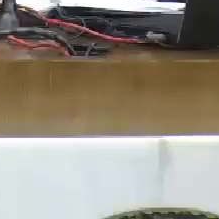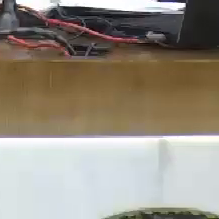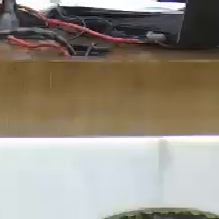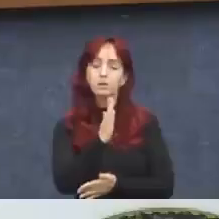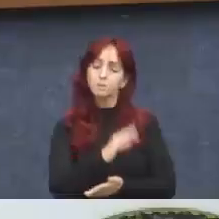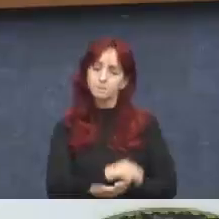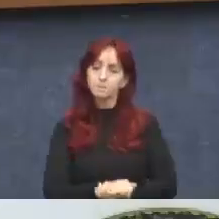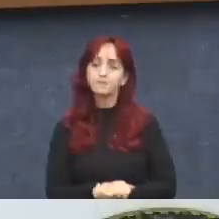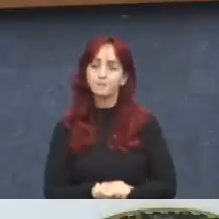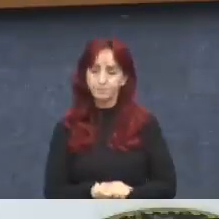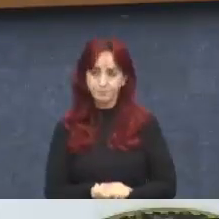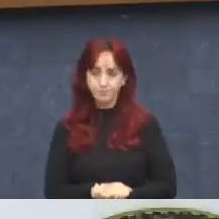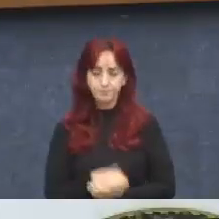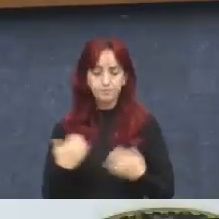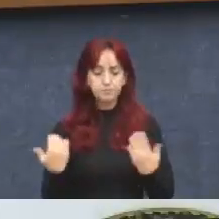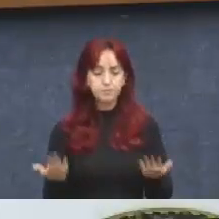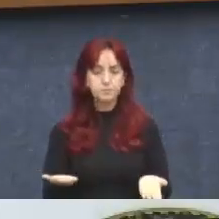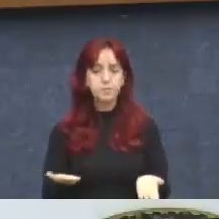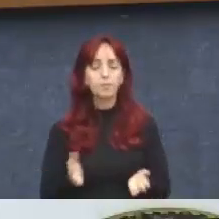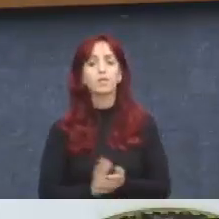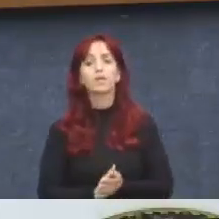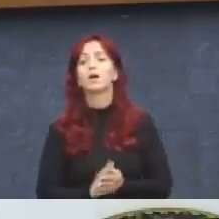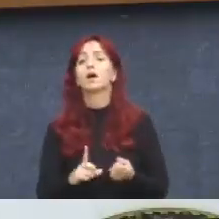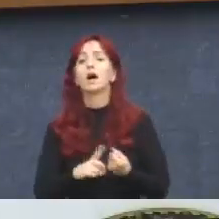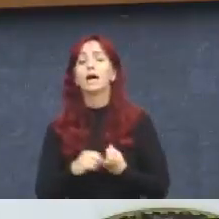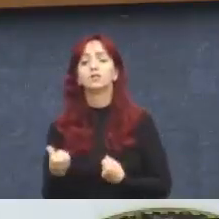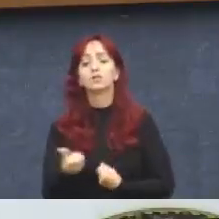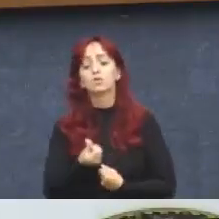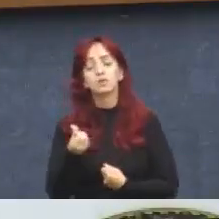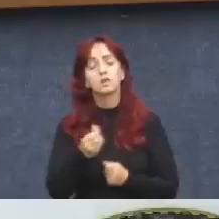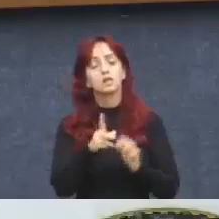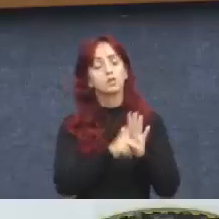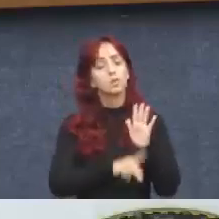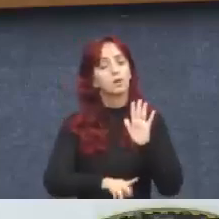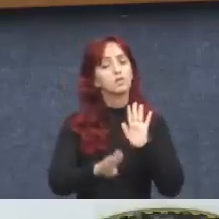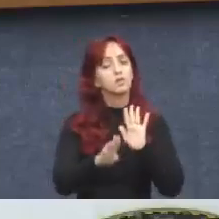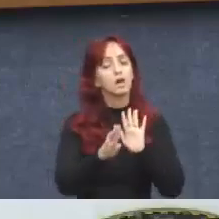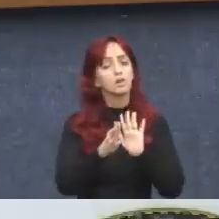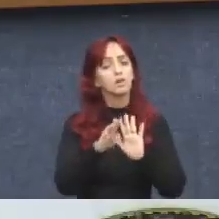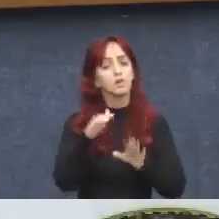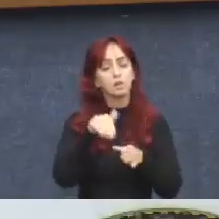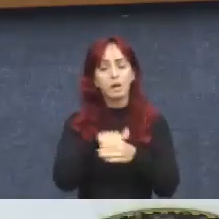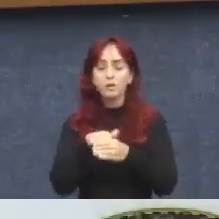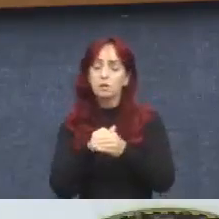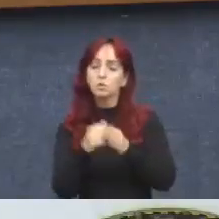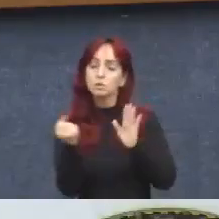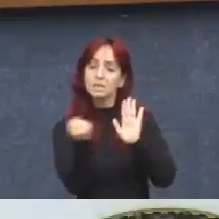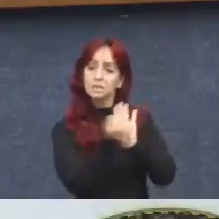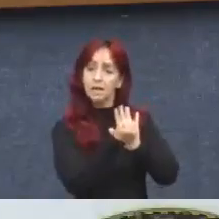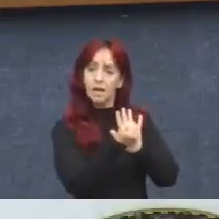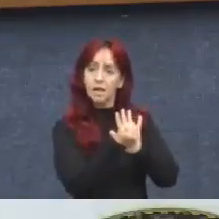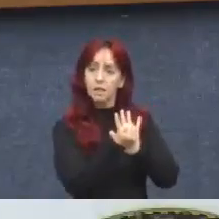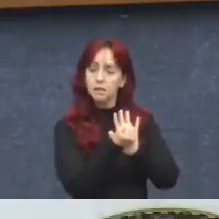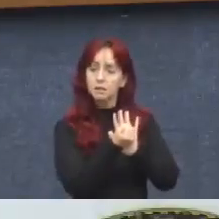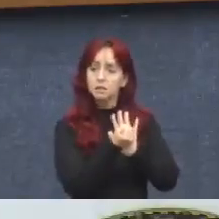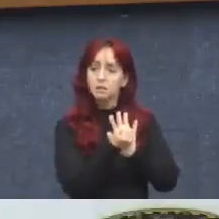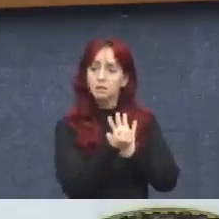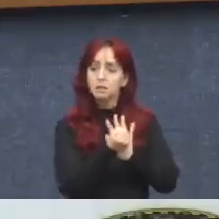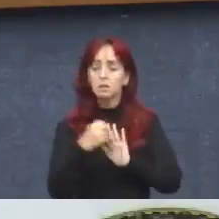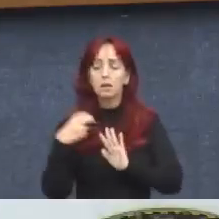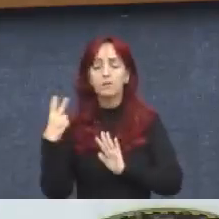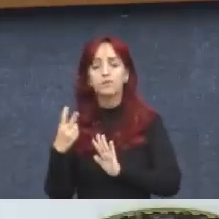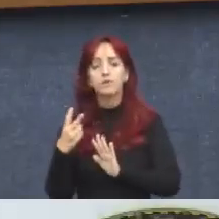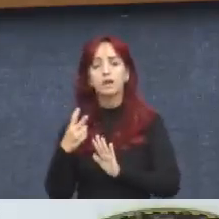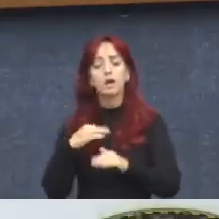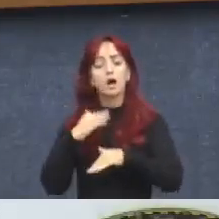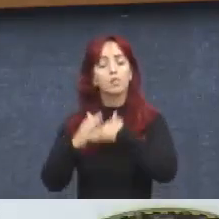Aprovado. Então, agora vamos ao artigo 6º do projeto, a votação destacada. Senhoras vereadoras, senhores vereadores, estamos em processo de